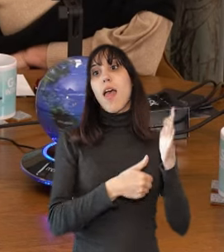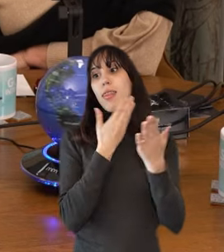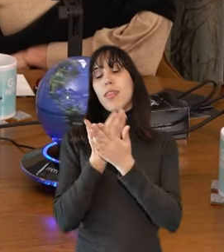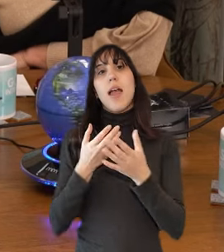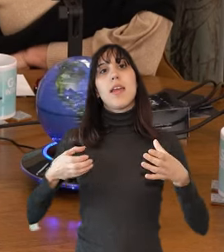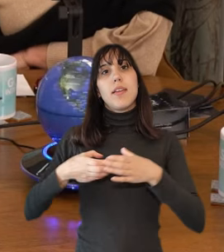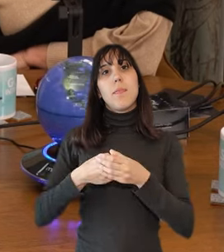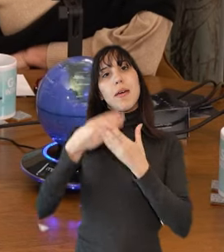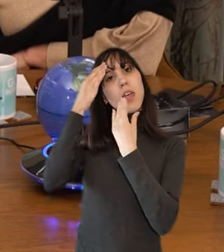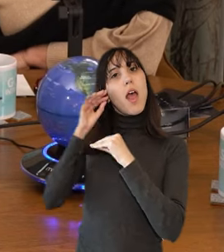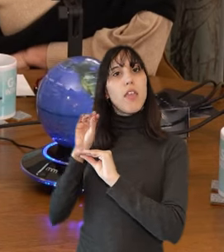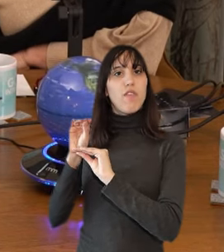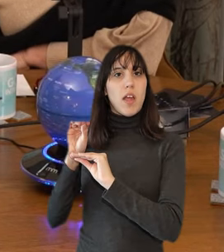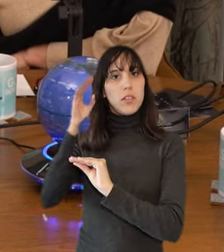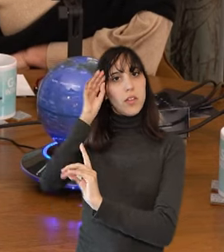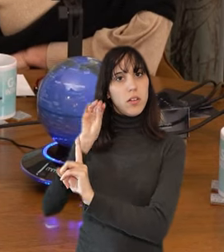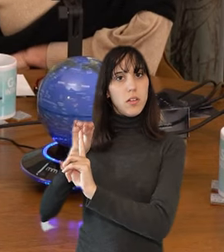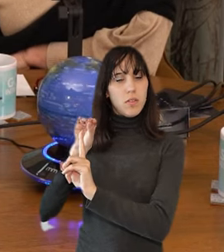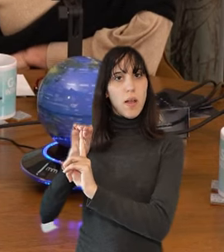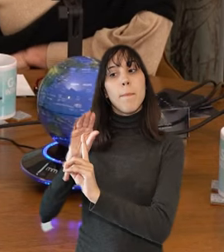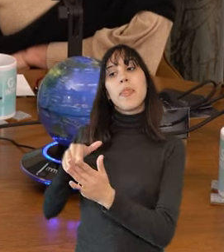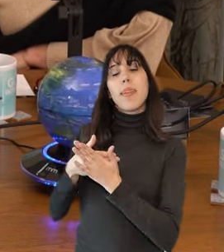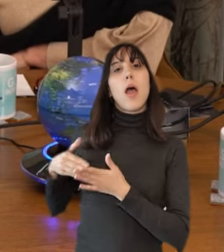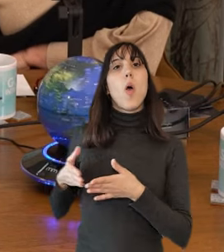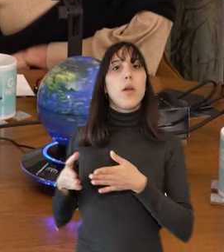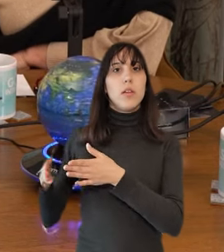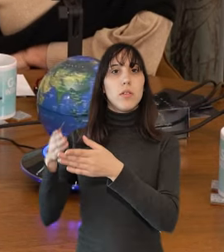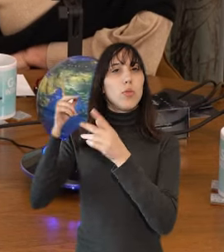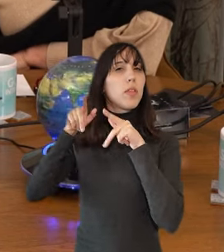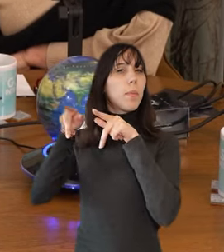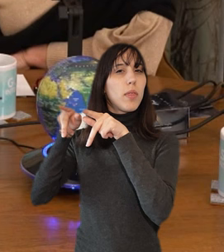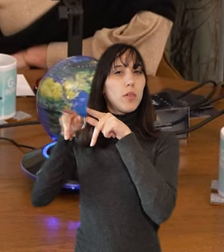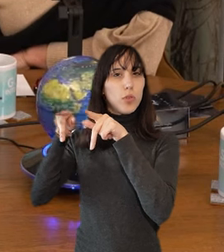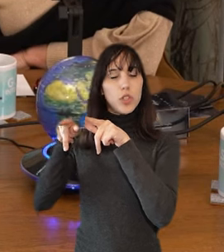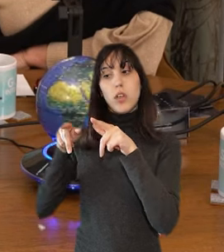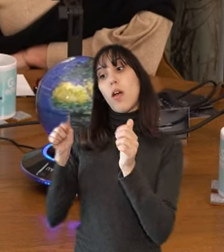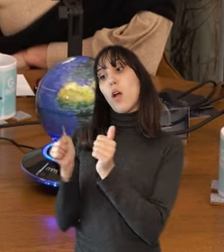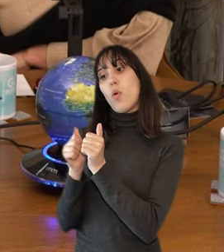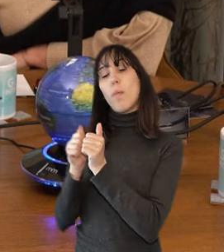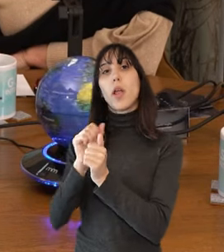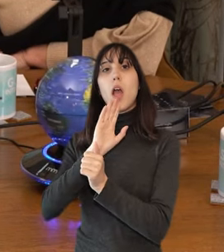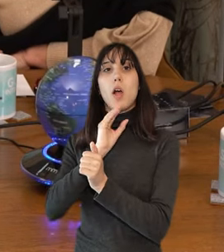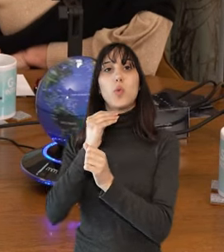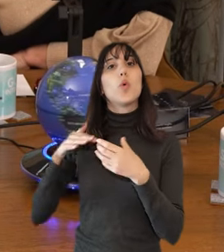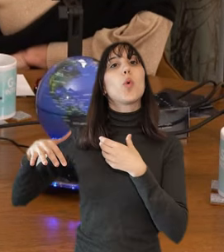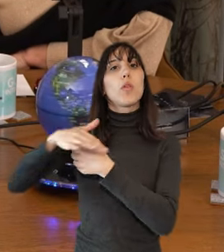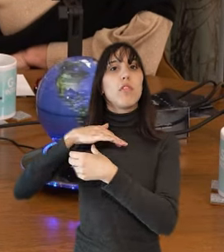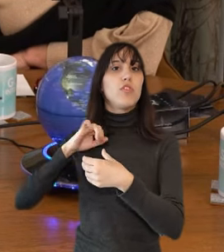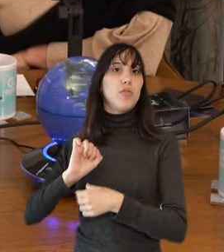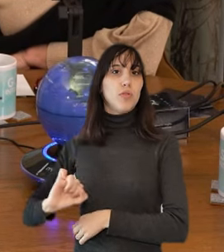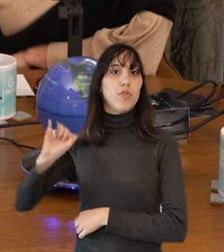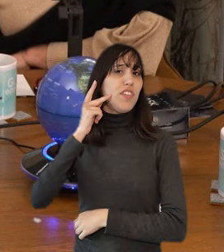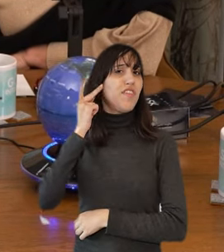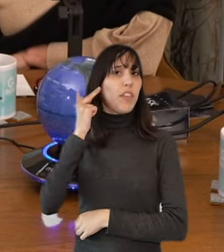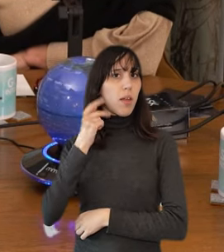advisor é um tem um papel aqui de orientador pedagógico não é que acompanha o aluno no seu contexto eh